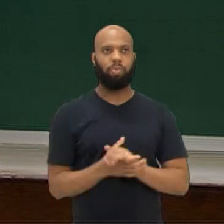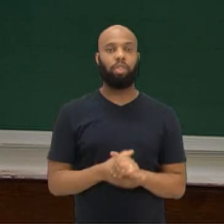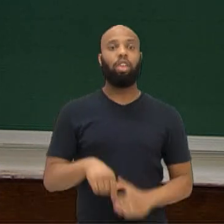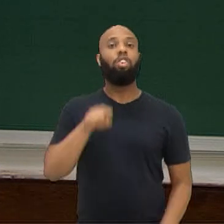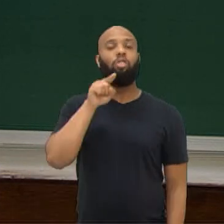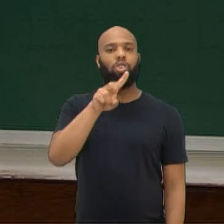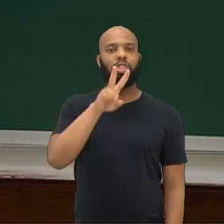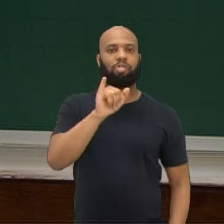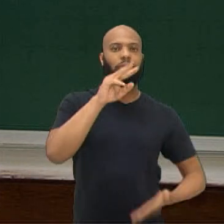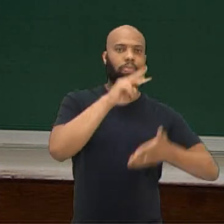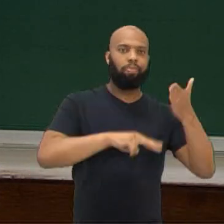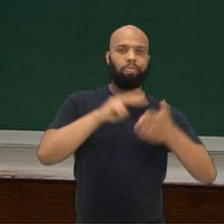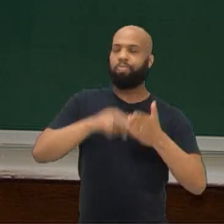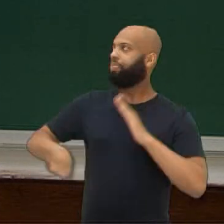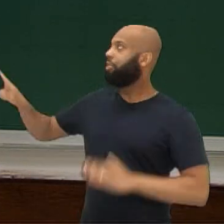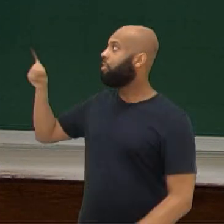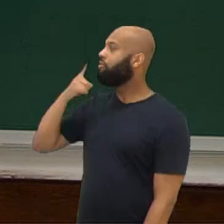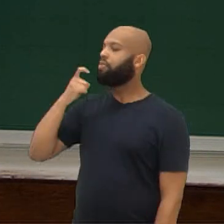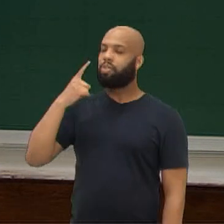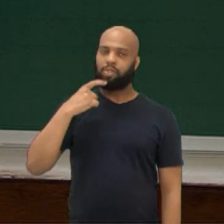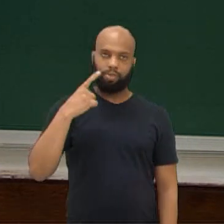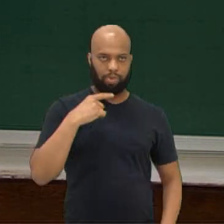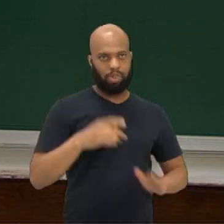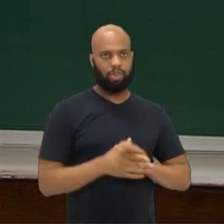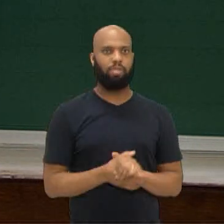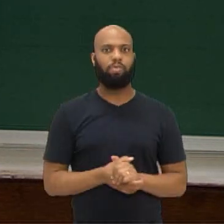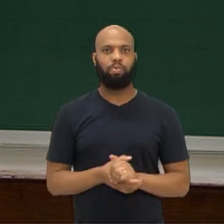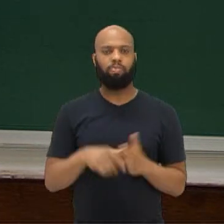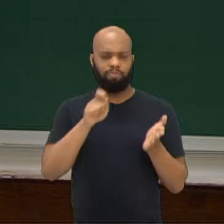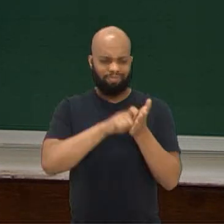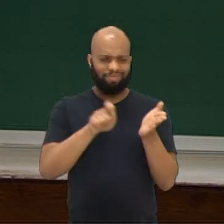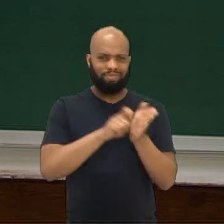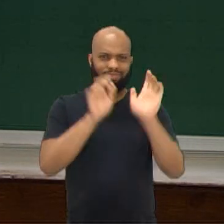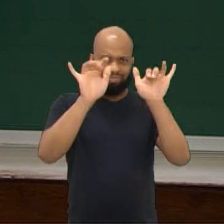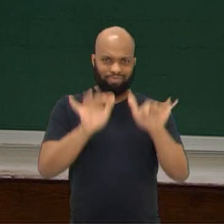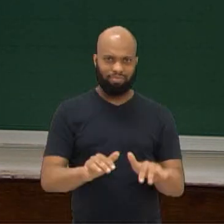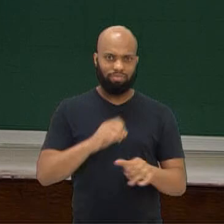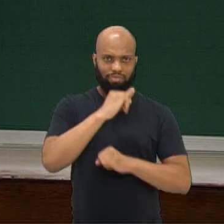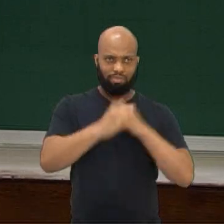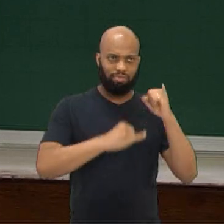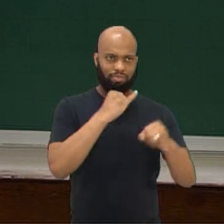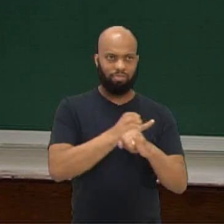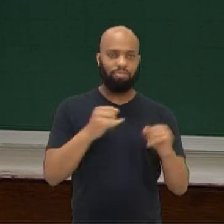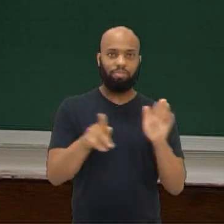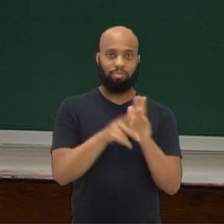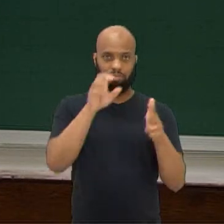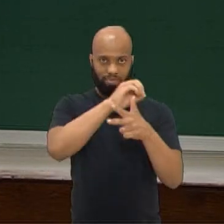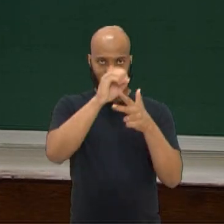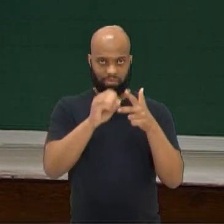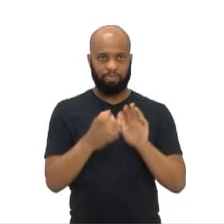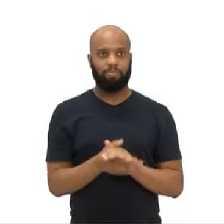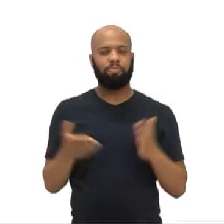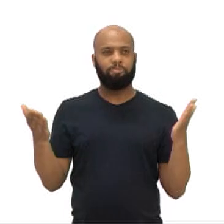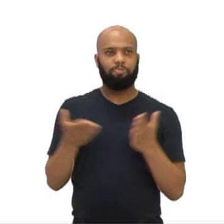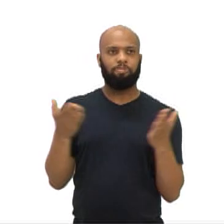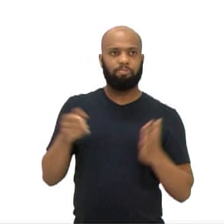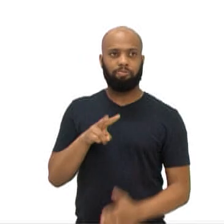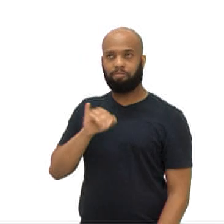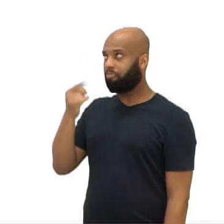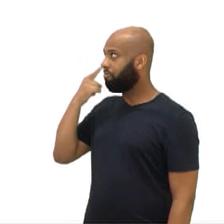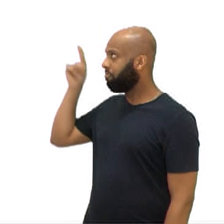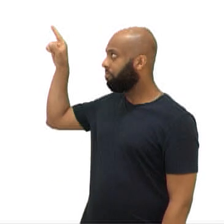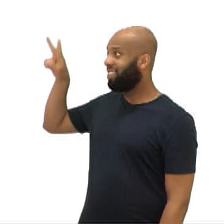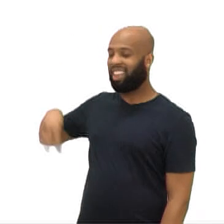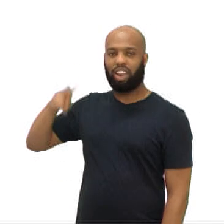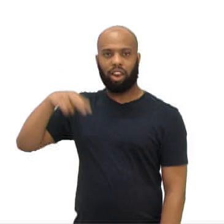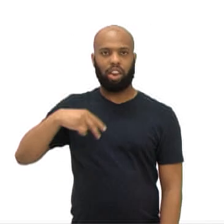acordo com essa matriz de referência, você pode buscar lá na internet. Escreve lá, matriz de referência para o Enem. Reconhecer a importância